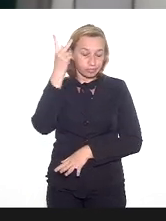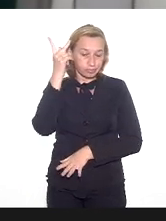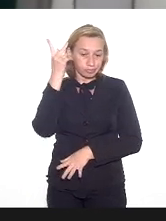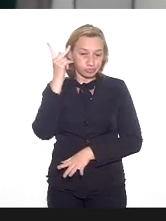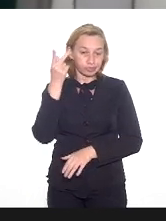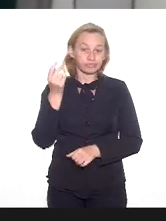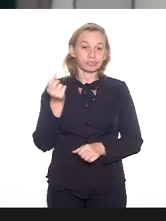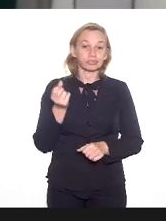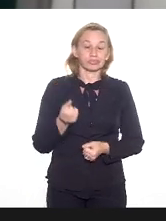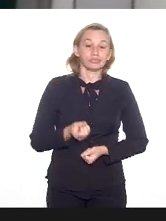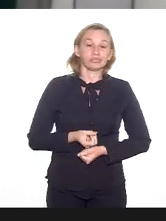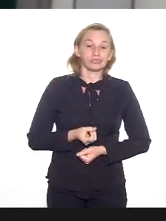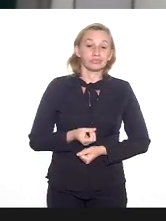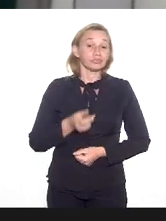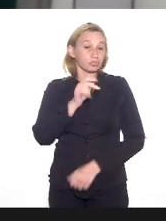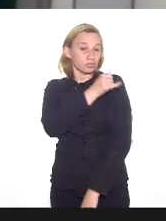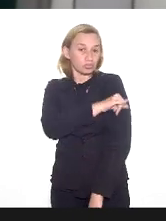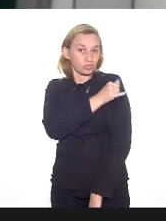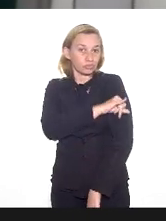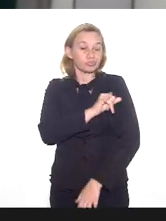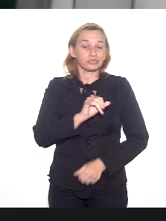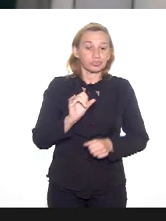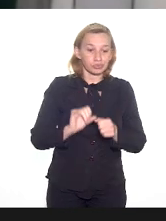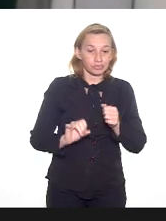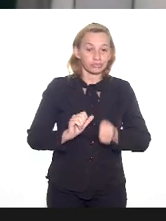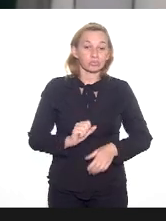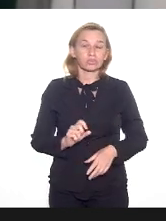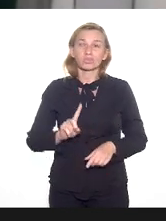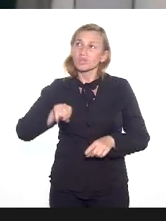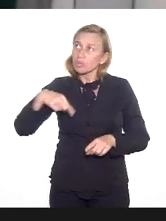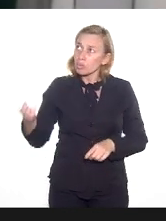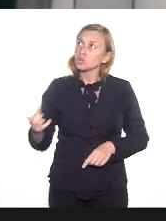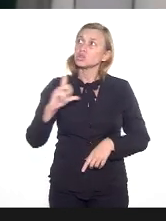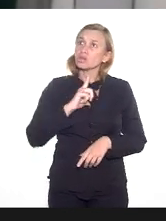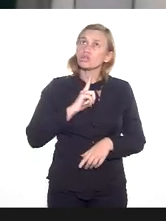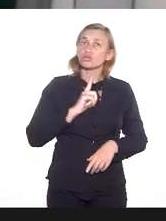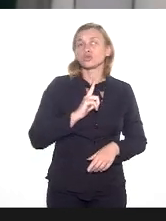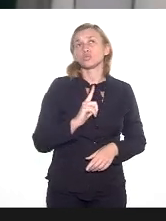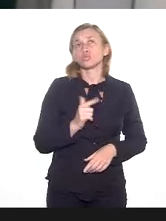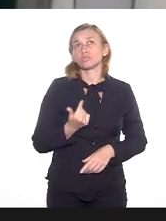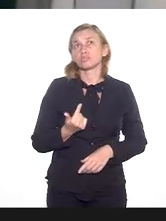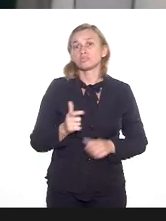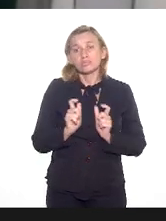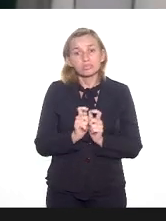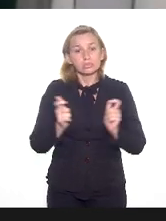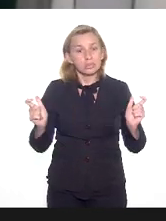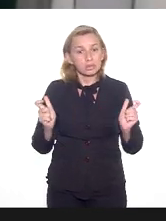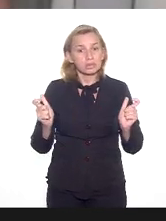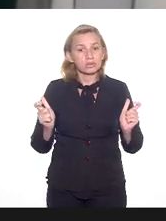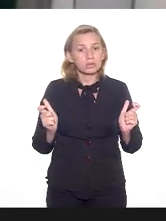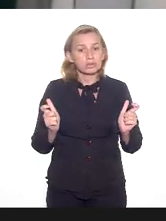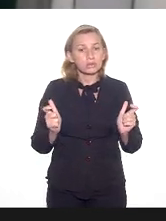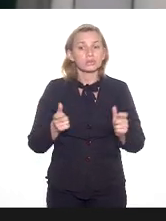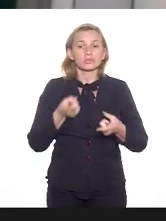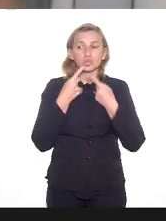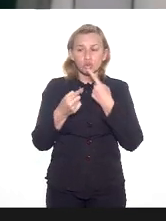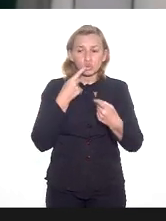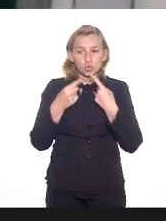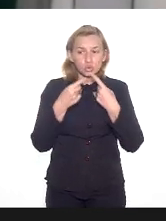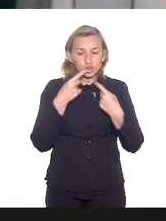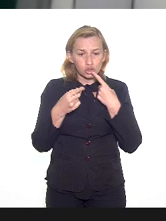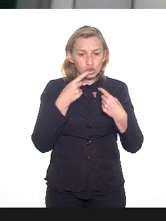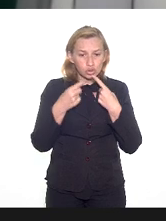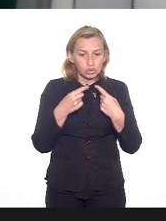Rio de Janeiro. Depois dele, ainda teve um também de grandes proporções, sobre o qual nós temos debatido, inclusive,